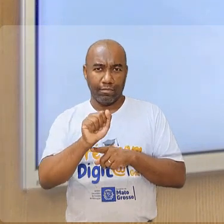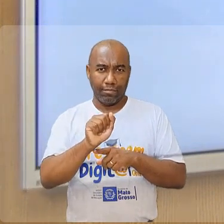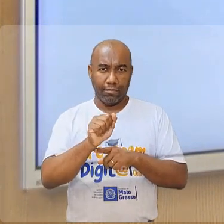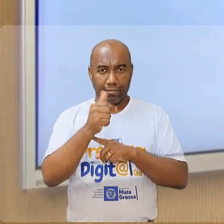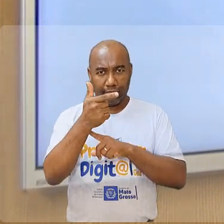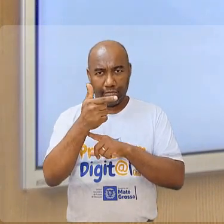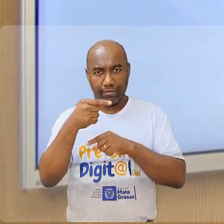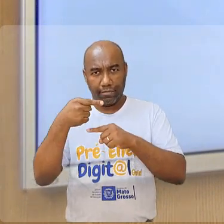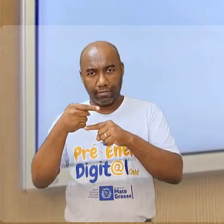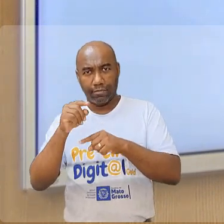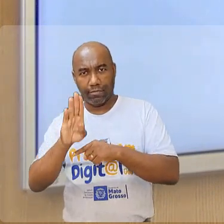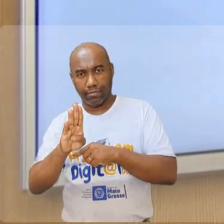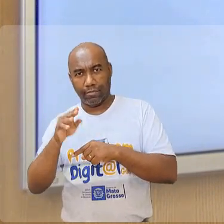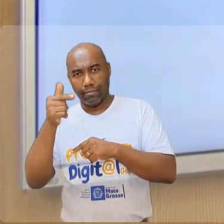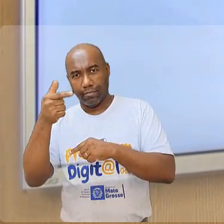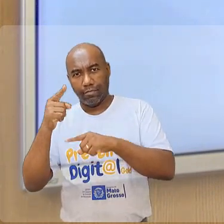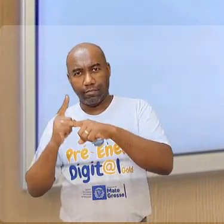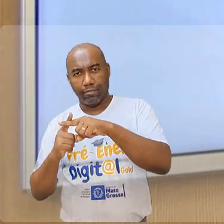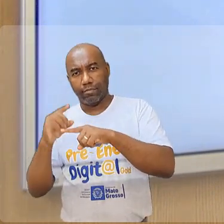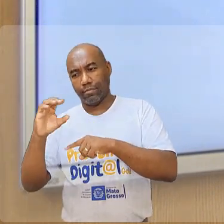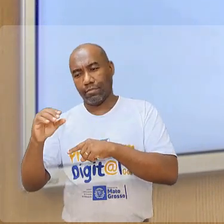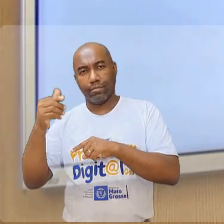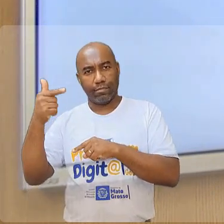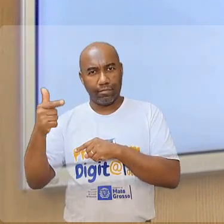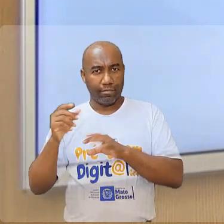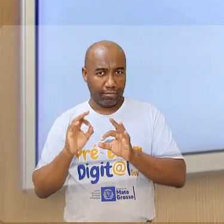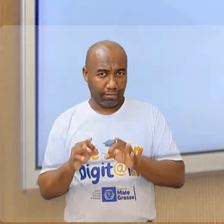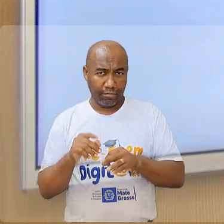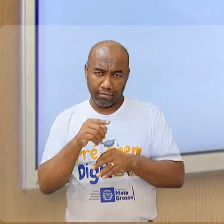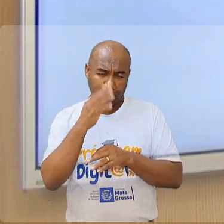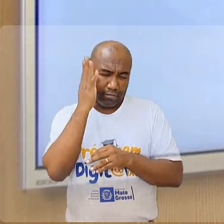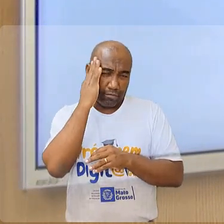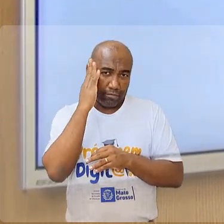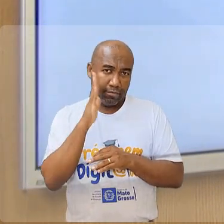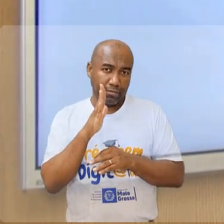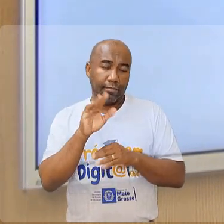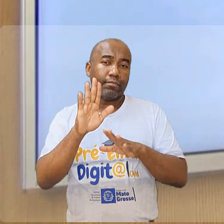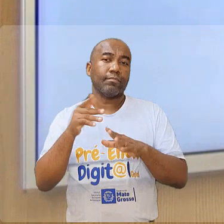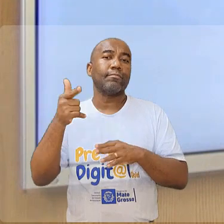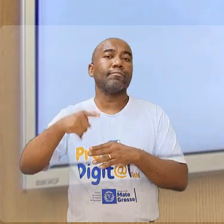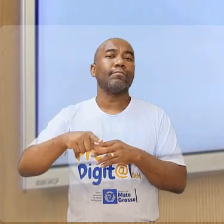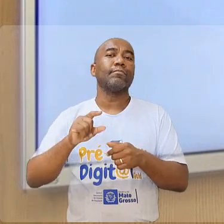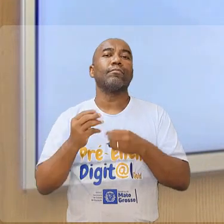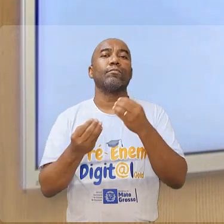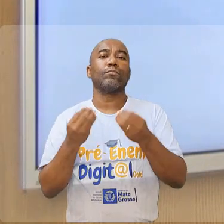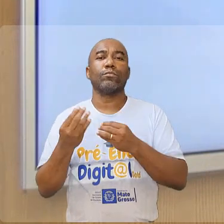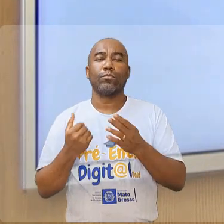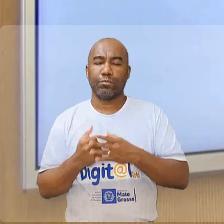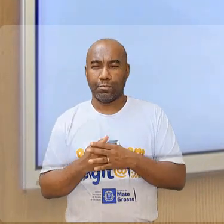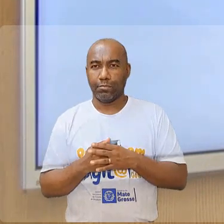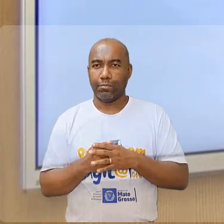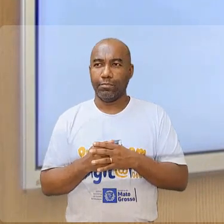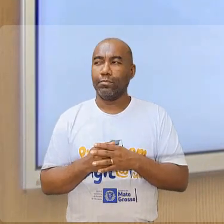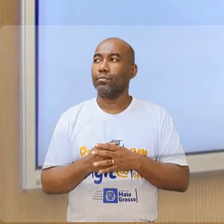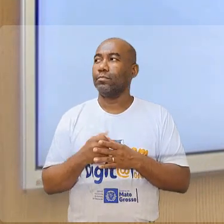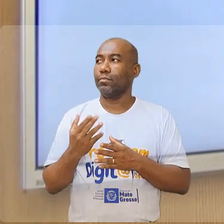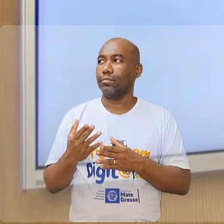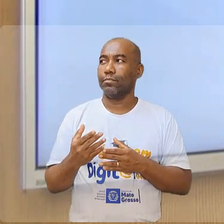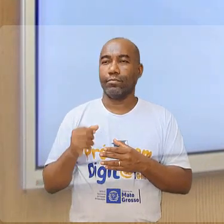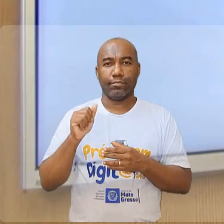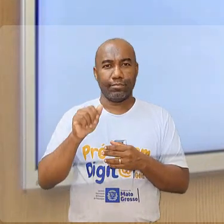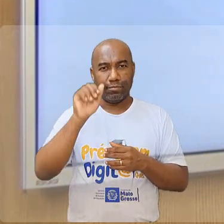mas seu quadrado sai ele põe segunda coisa que eu sei a mais fácil quem eu